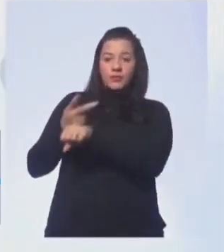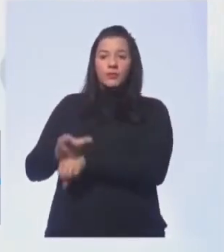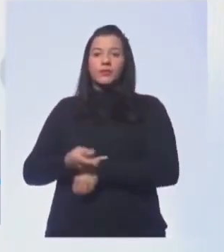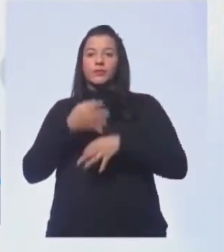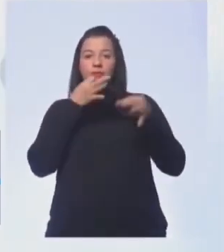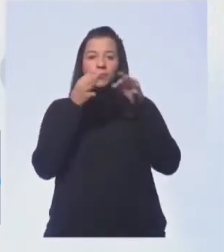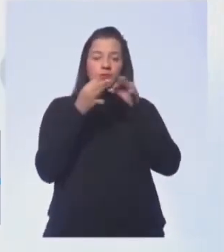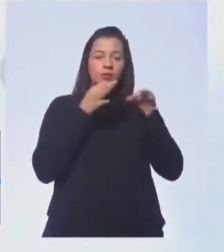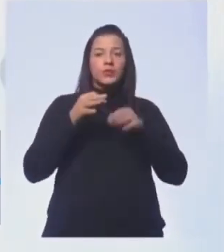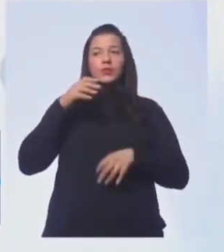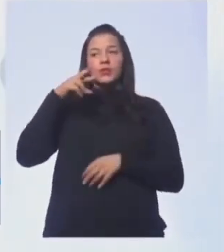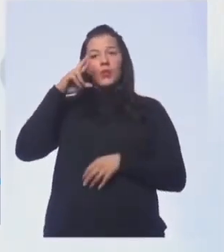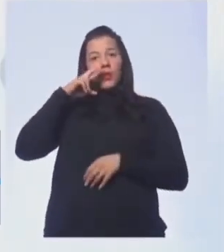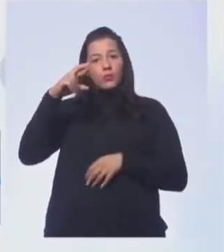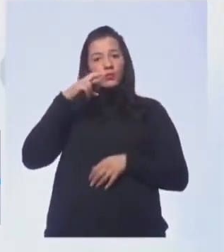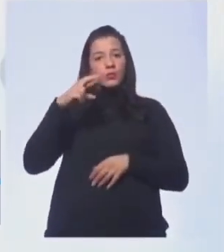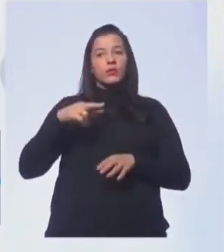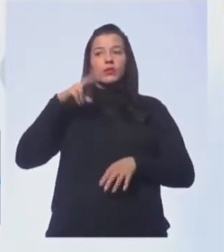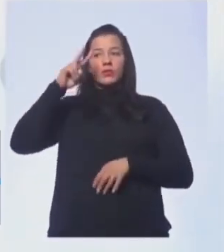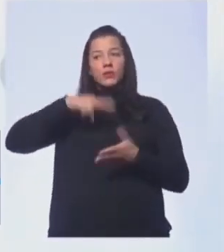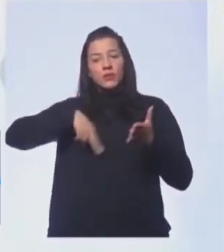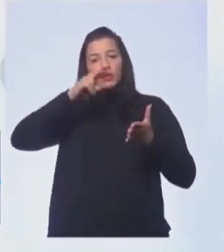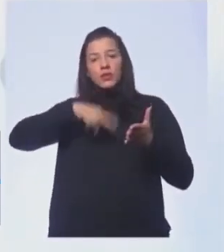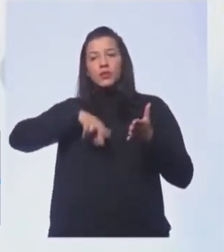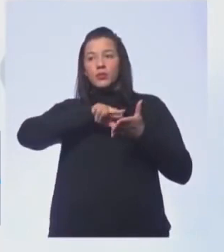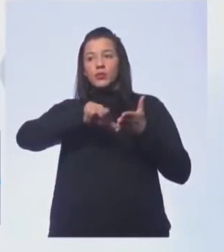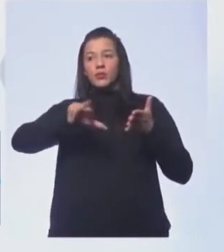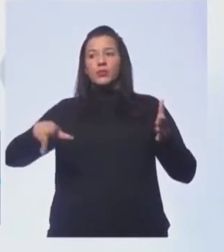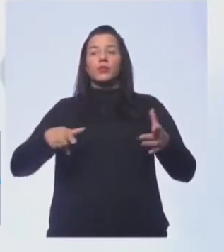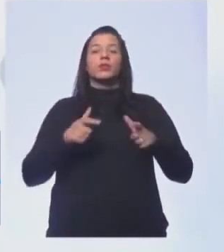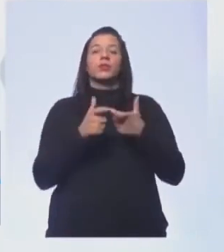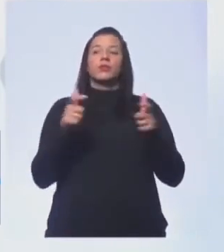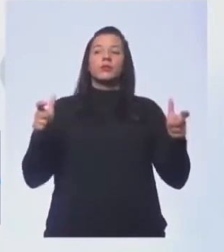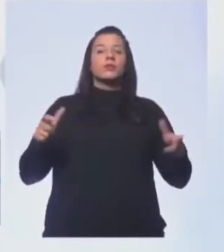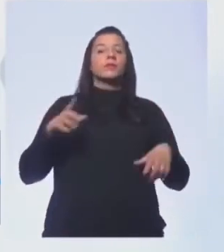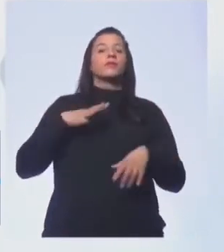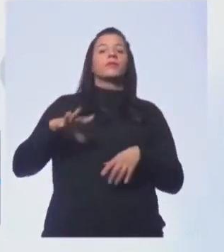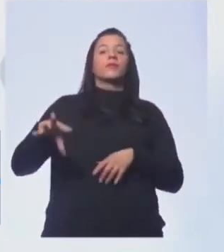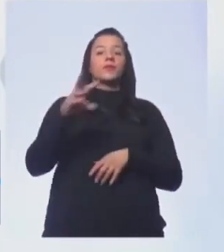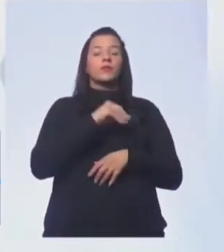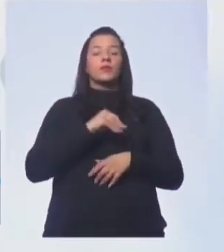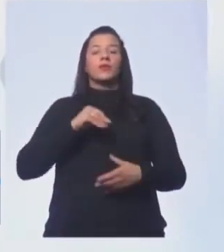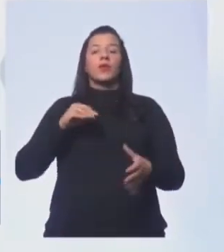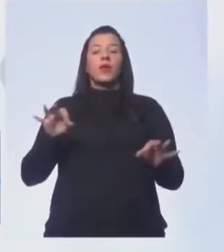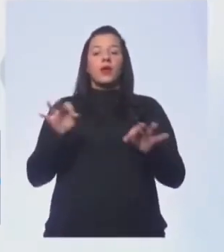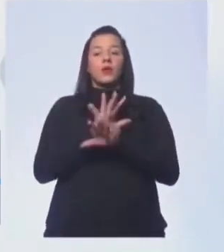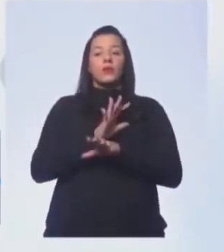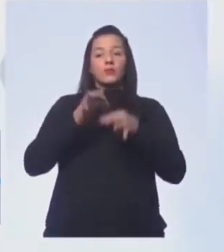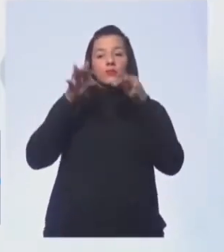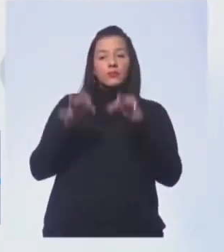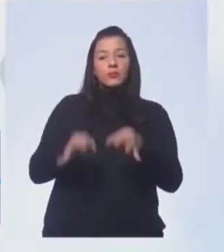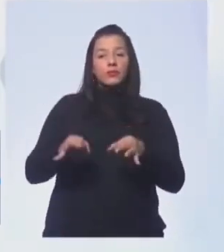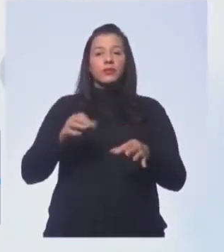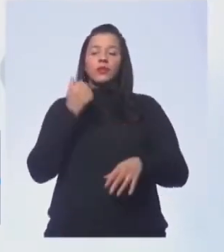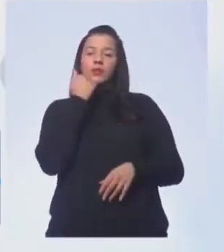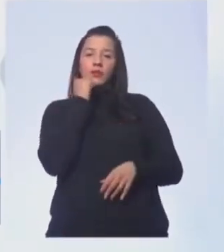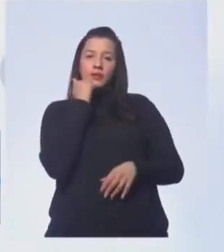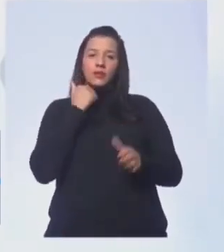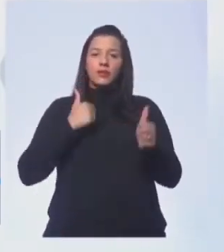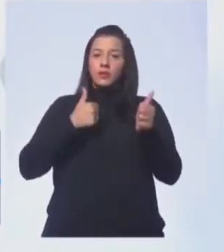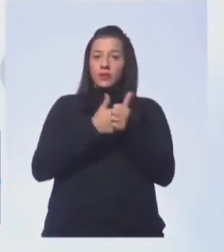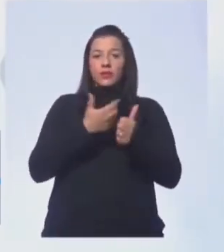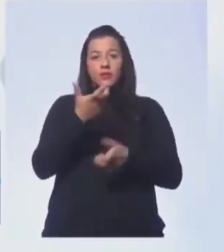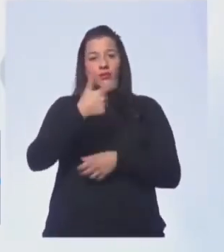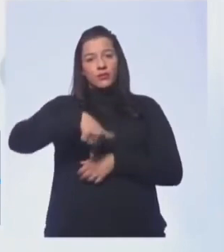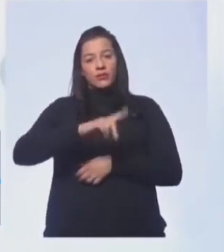crítico, observador, fazer leituras múltiplas e chegar à conclusão que esteja mais perto da razão e da ciência, que é o que